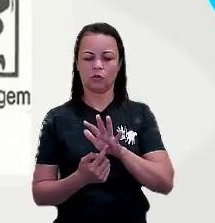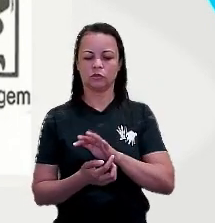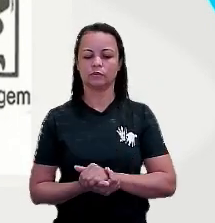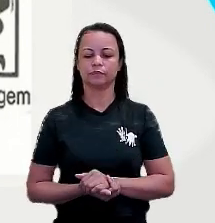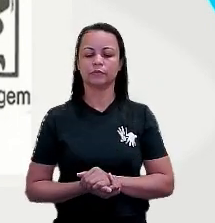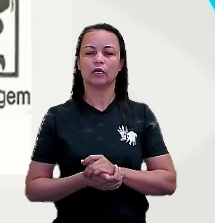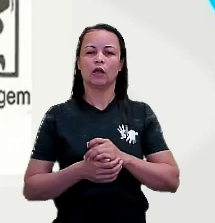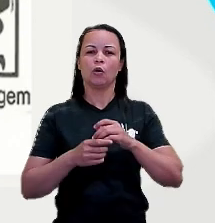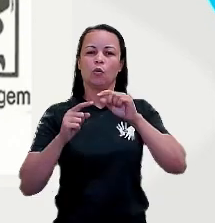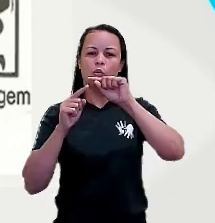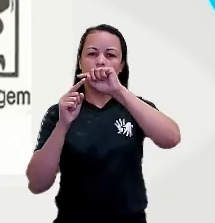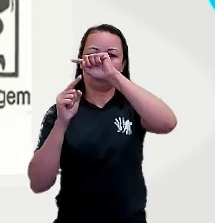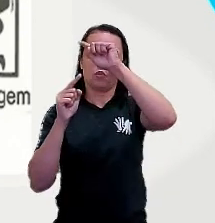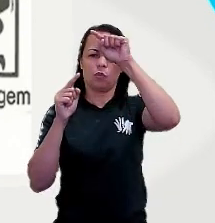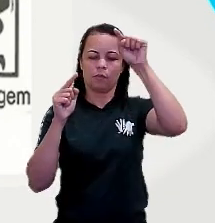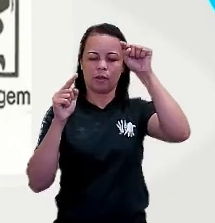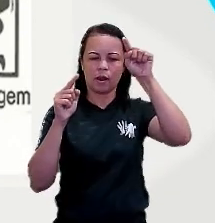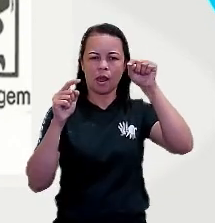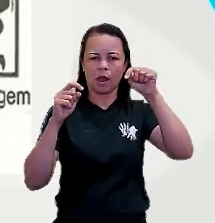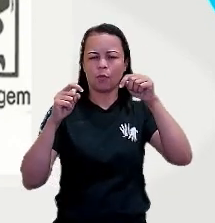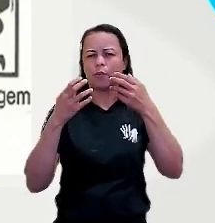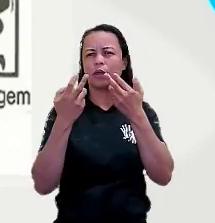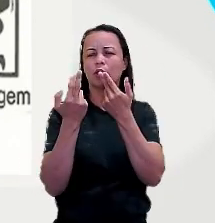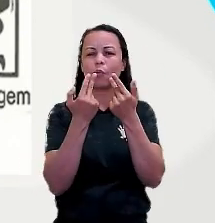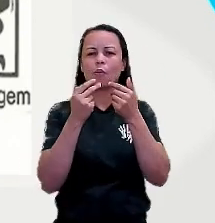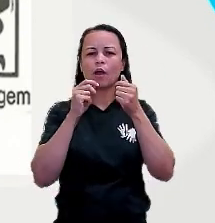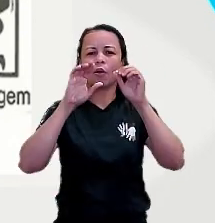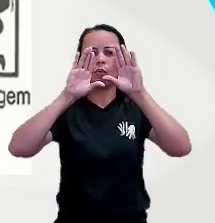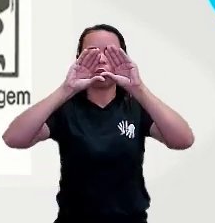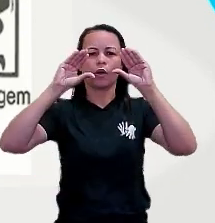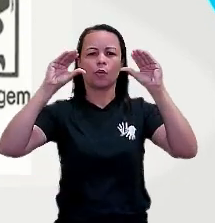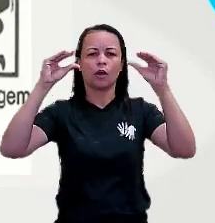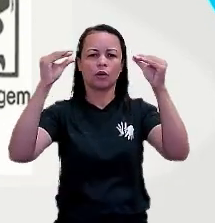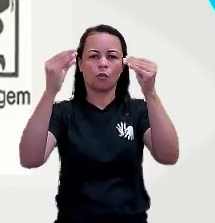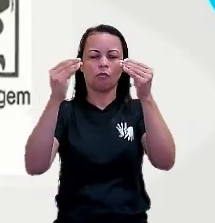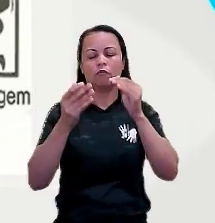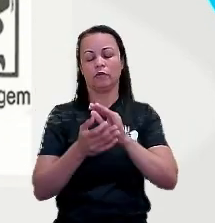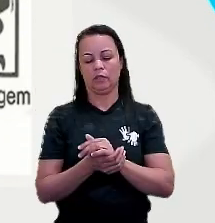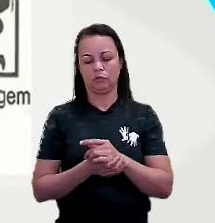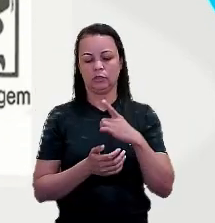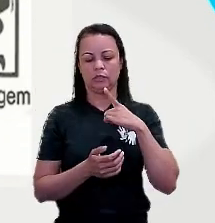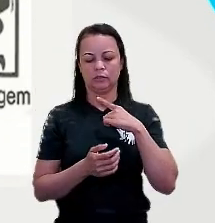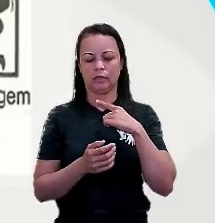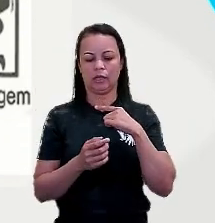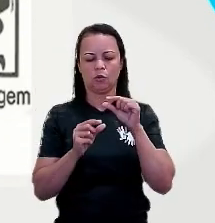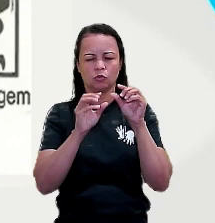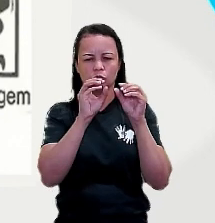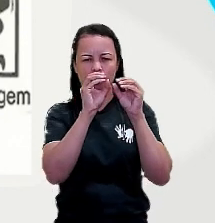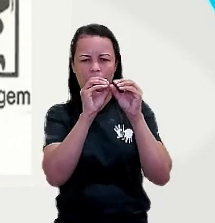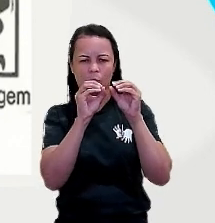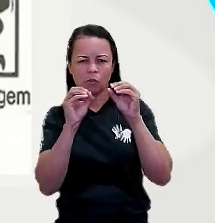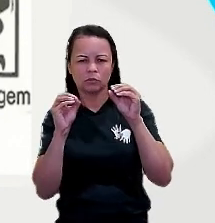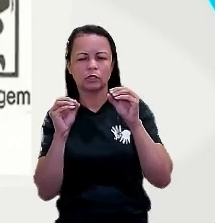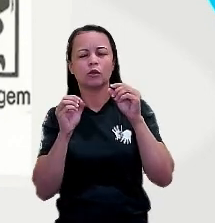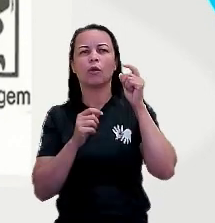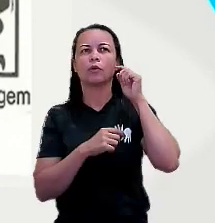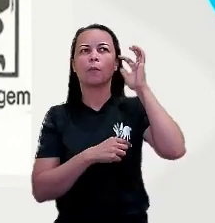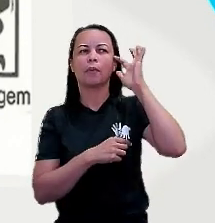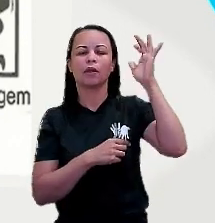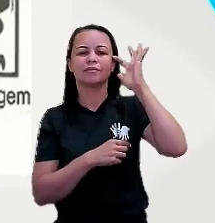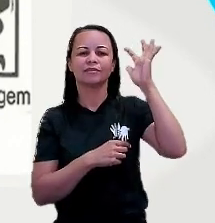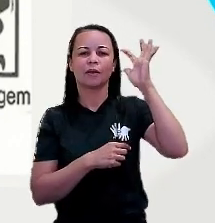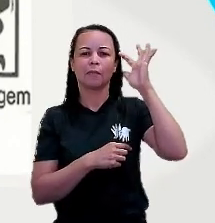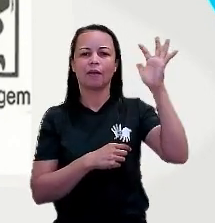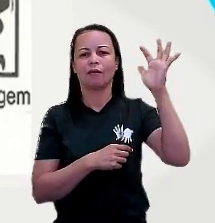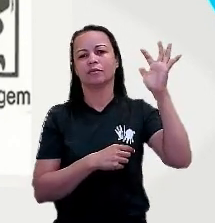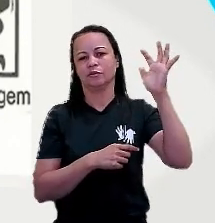um balão feito uma nuvem, onde tem alguns pontinhos. É o pensamento do